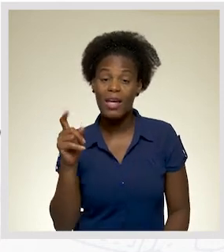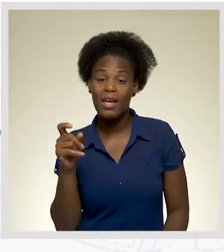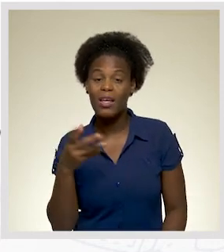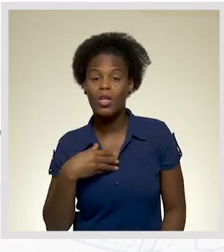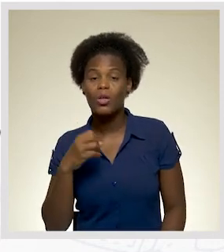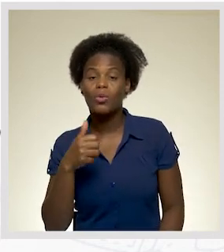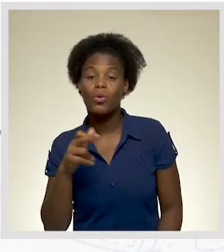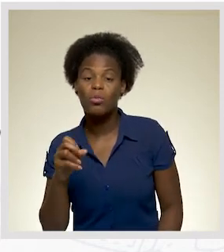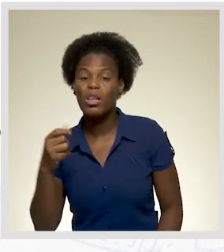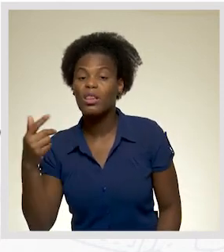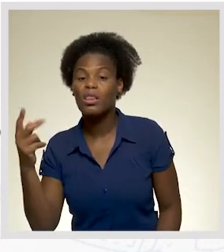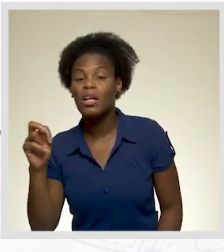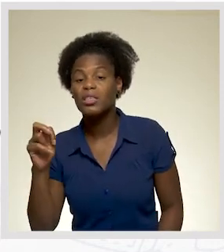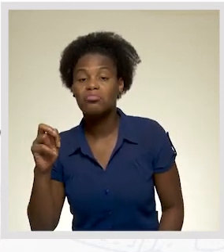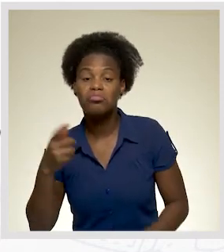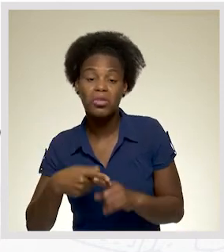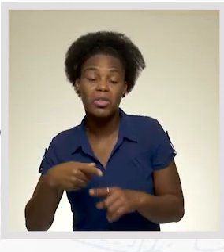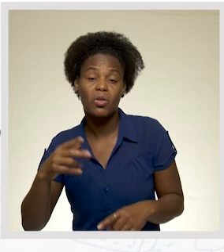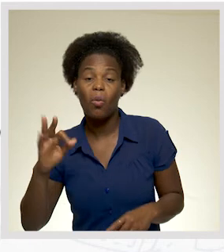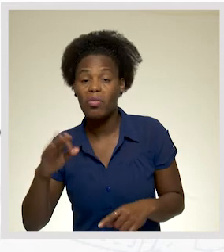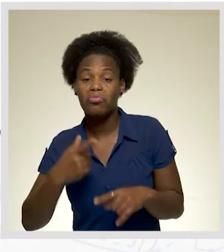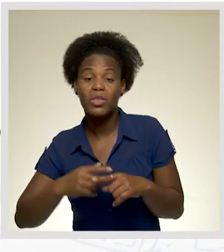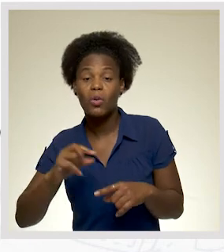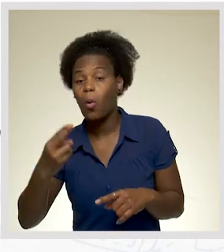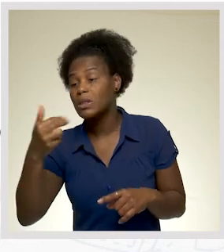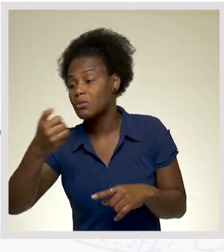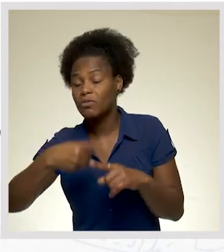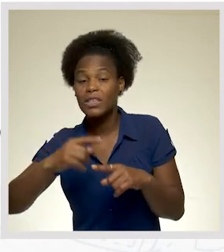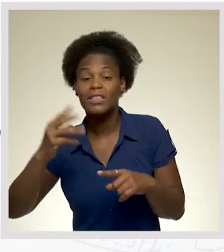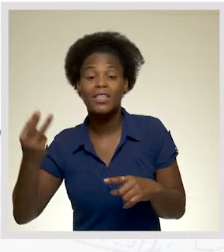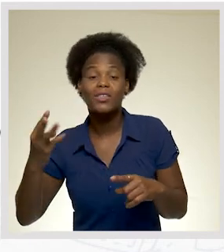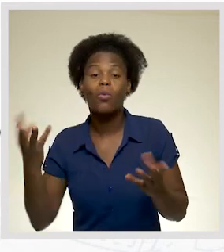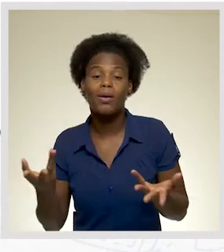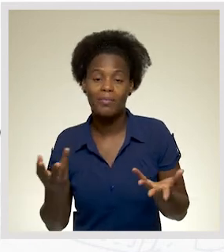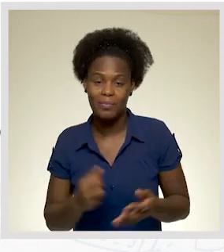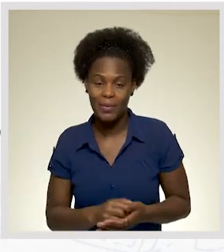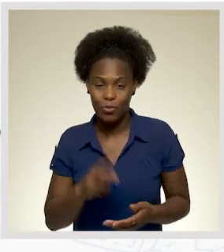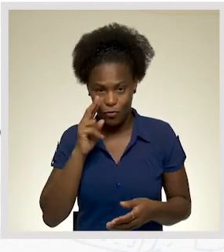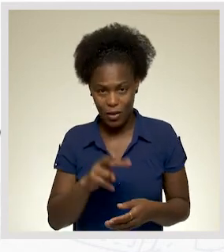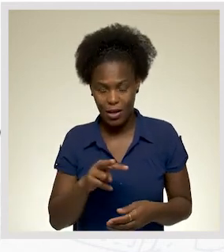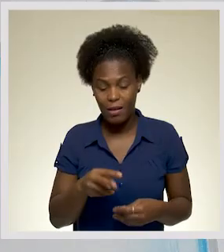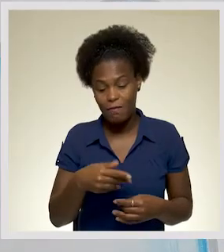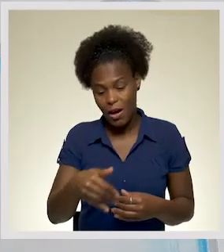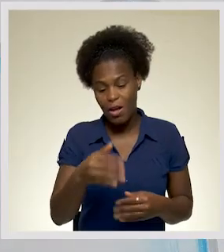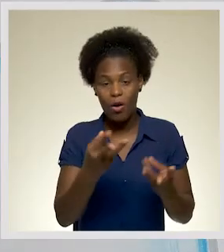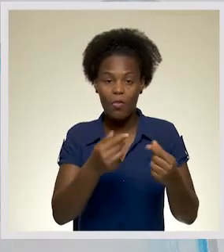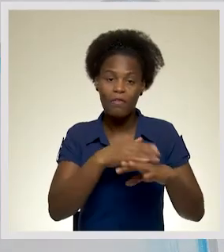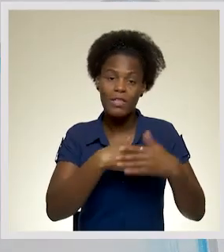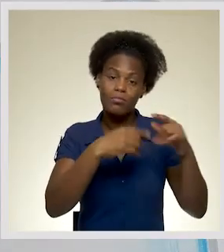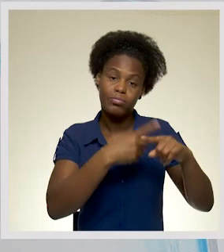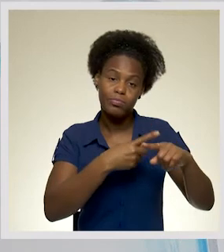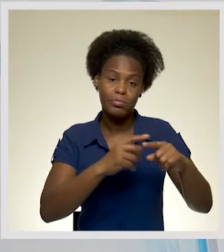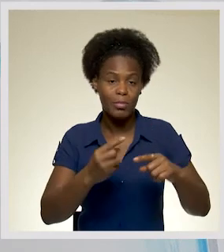triplo, quádruplo ou quíntuplo de 3. Vais ver, vais multiplicar para ver